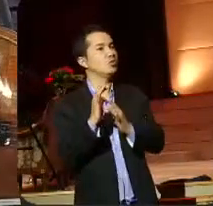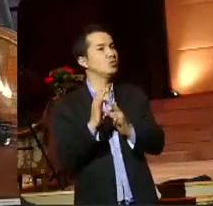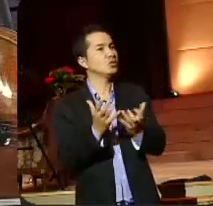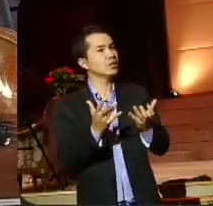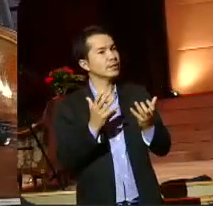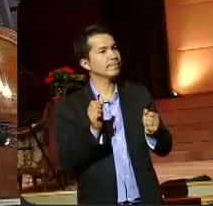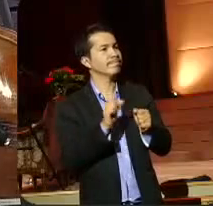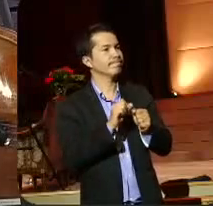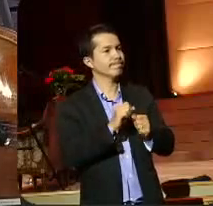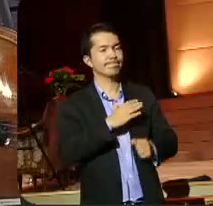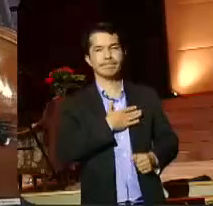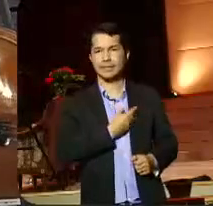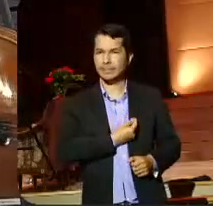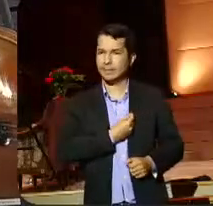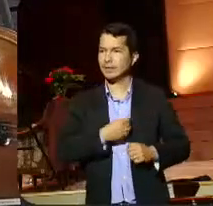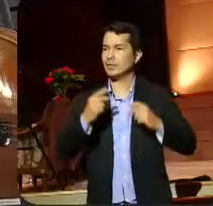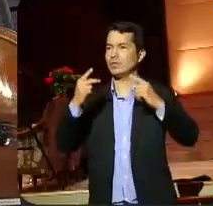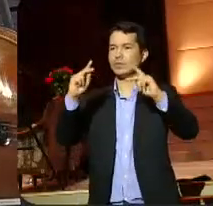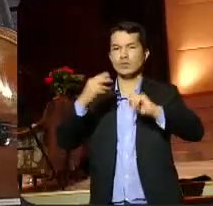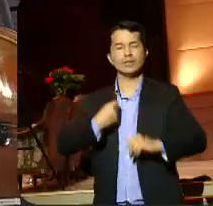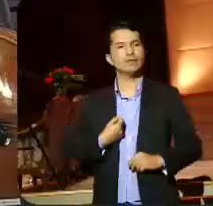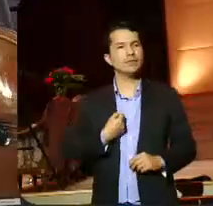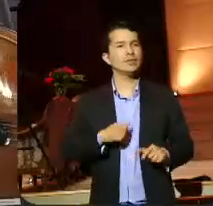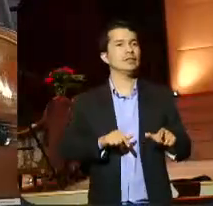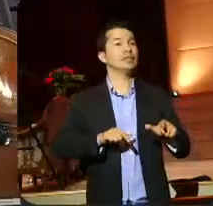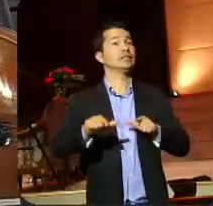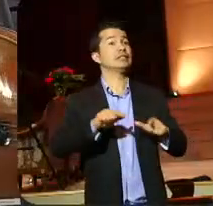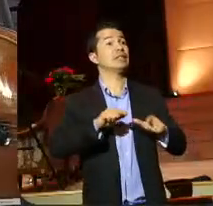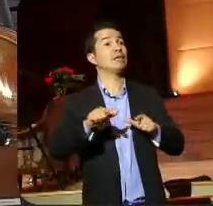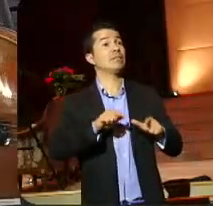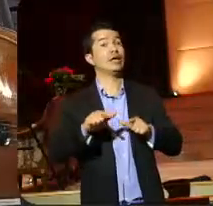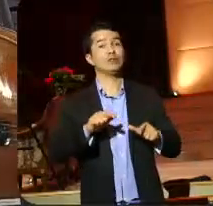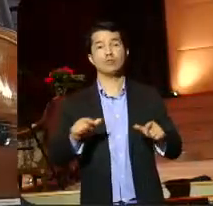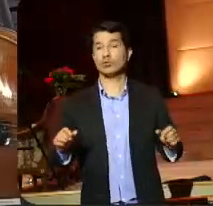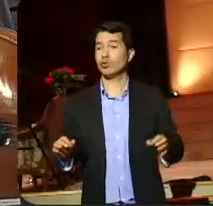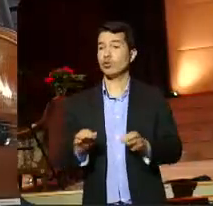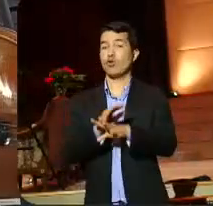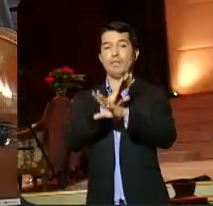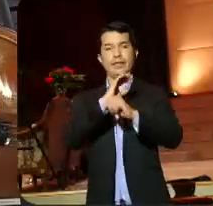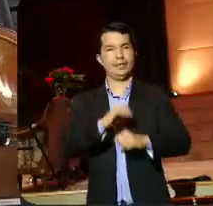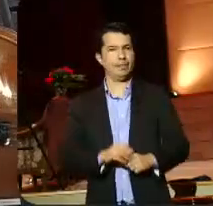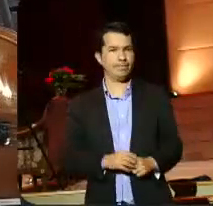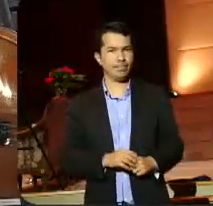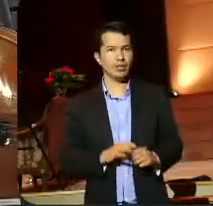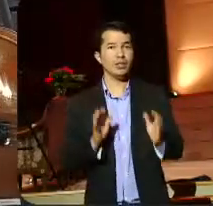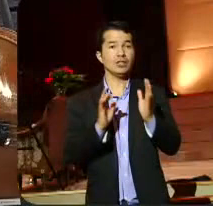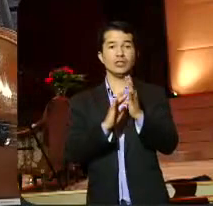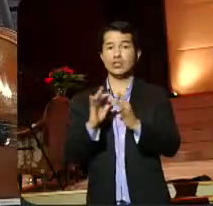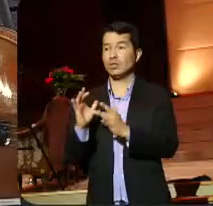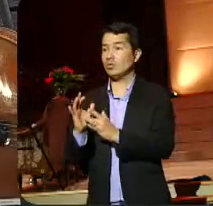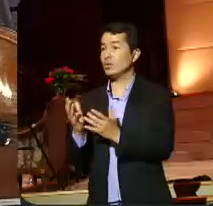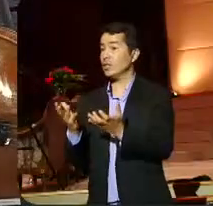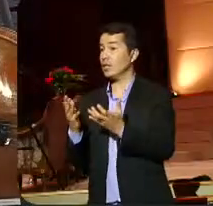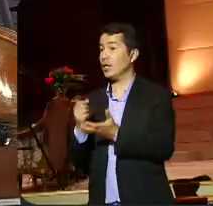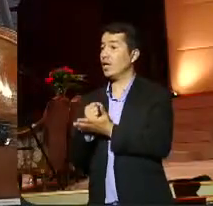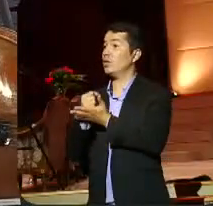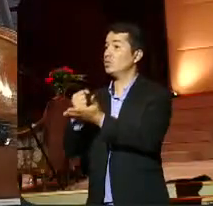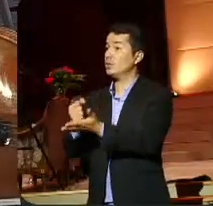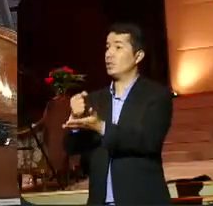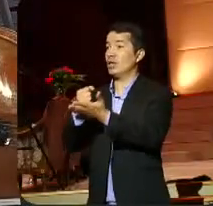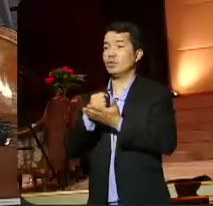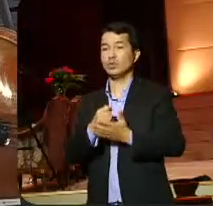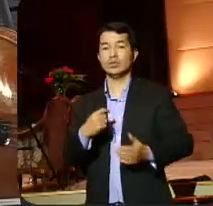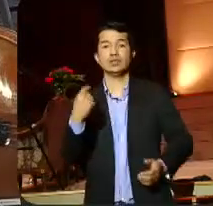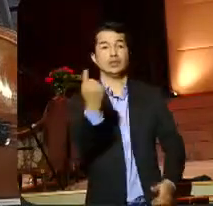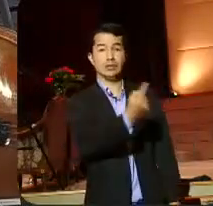sua vida é uma restauração por completo, que o faz e que me faz melhor do